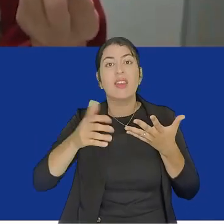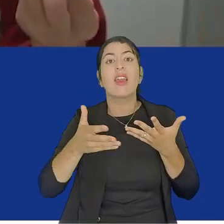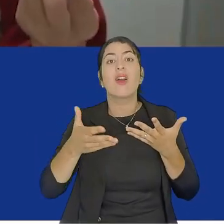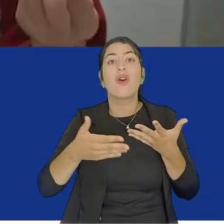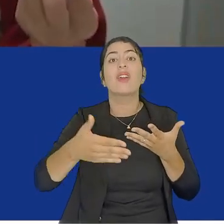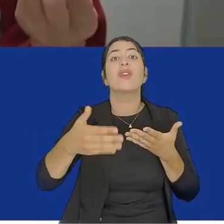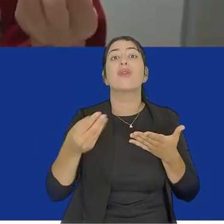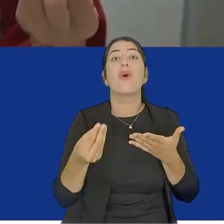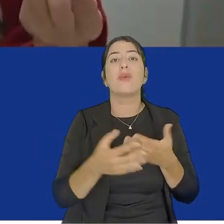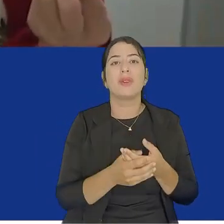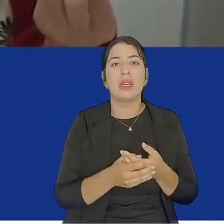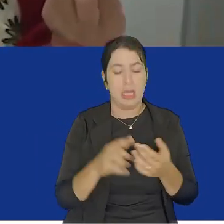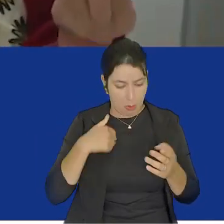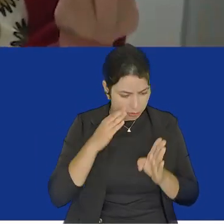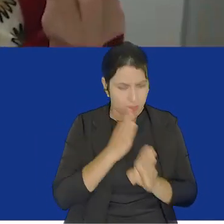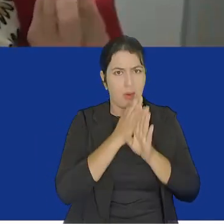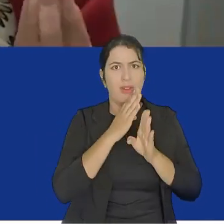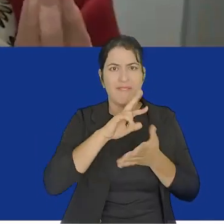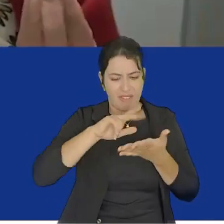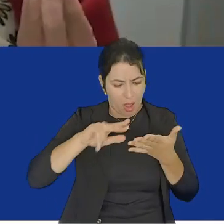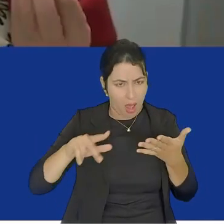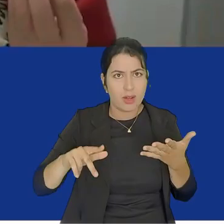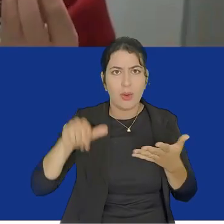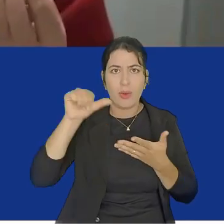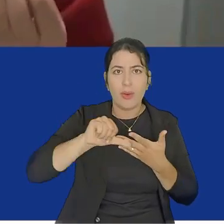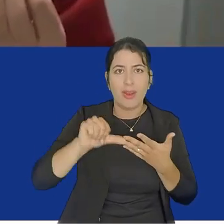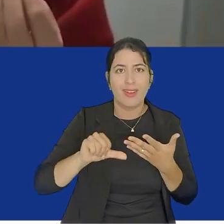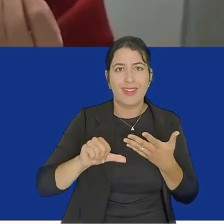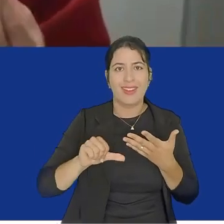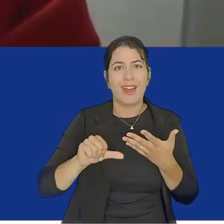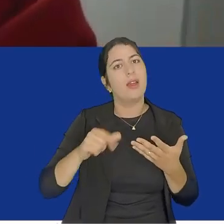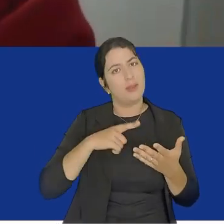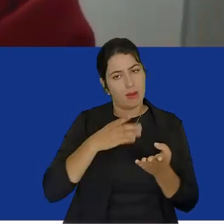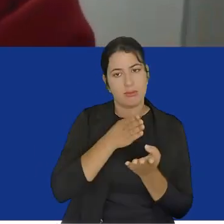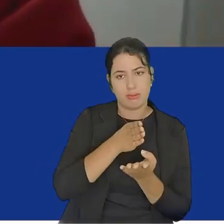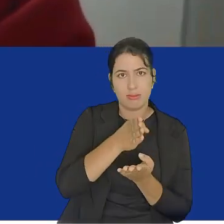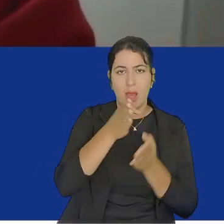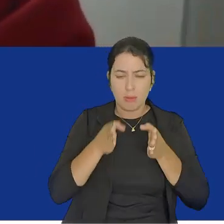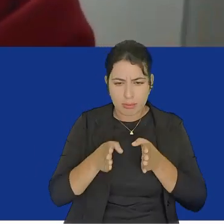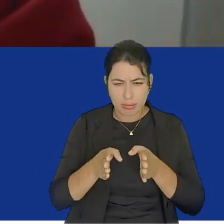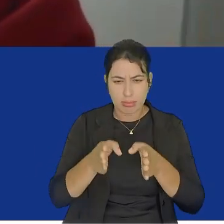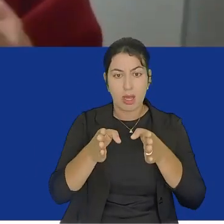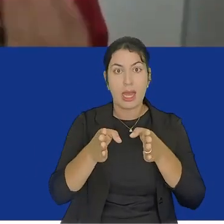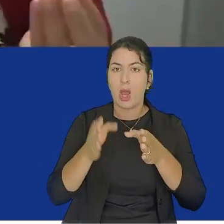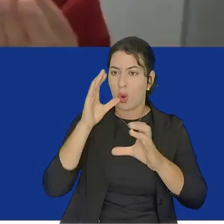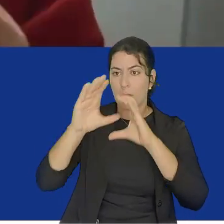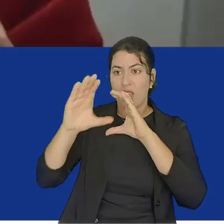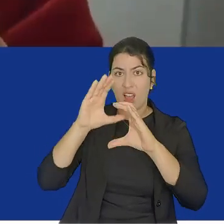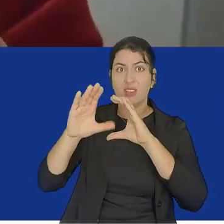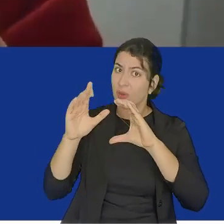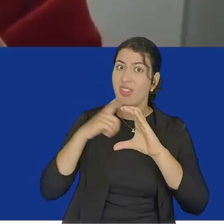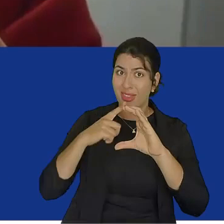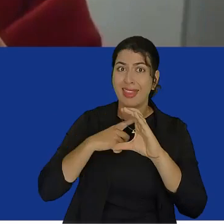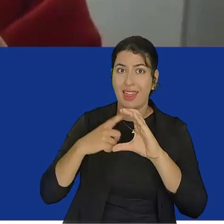Tem outro caminho. Existem formas de comunicação e a gente vai ter que aprender essas novas formas de comunicação. Existem